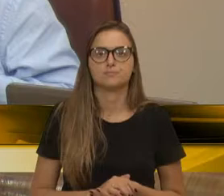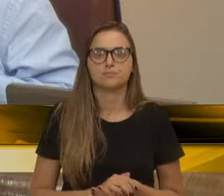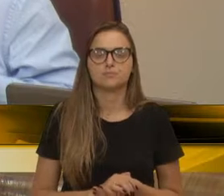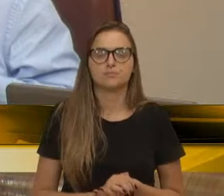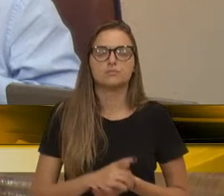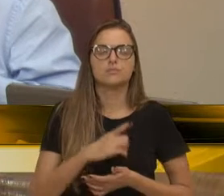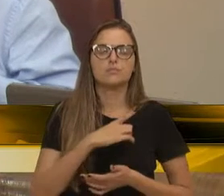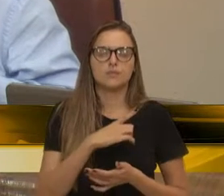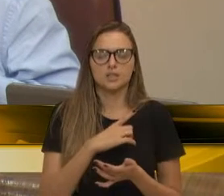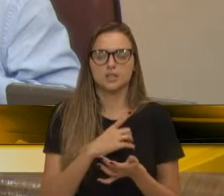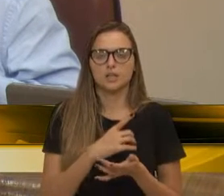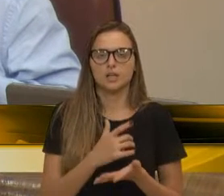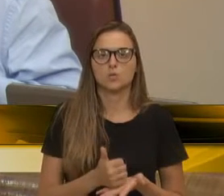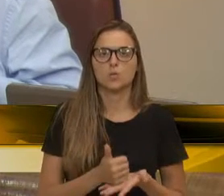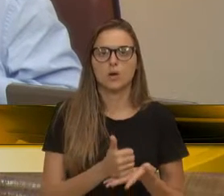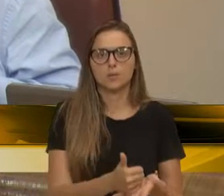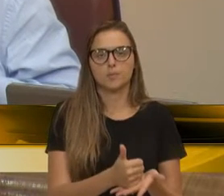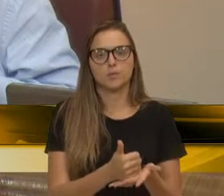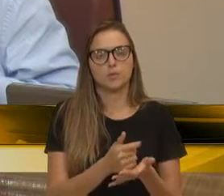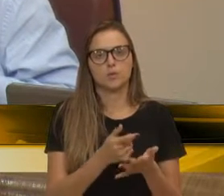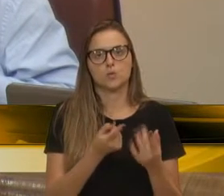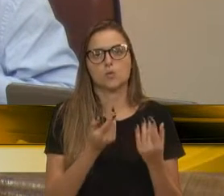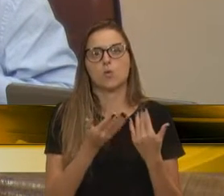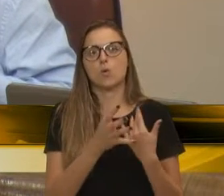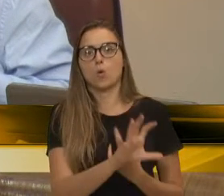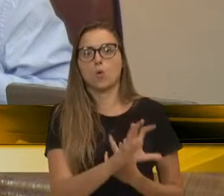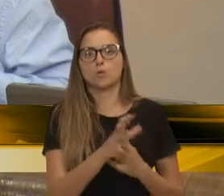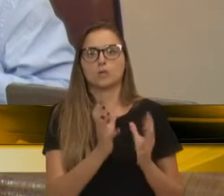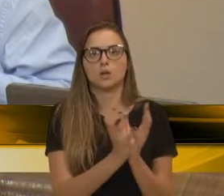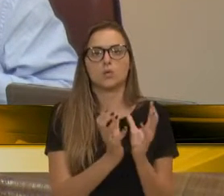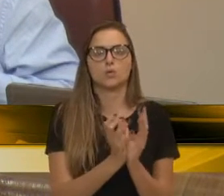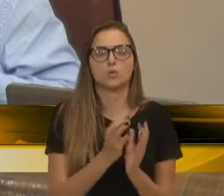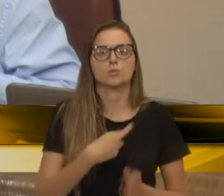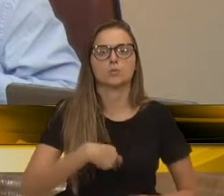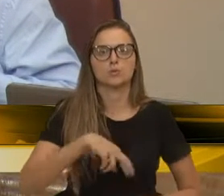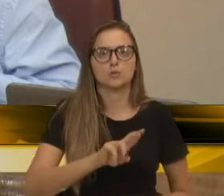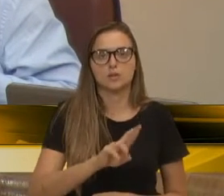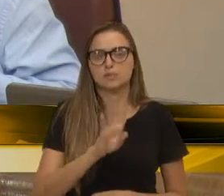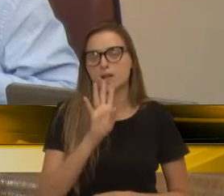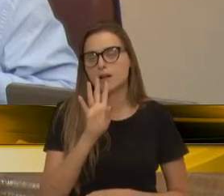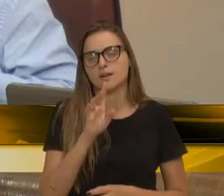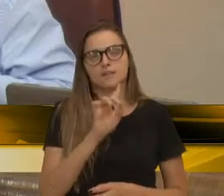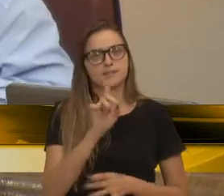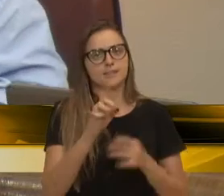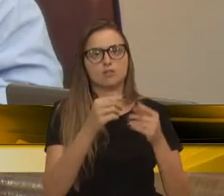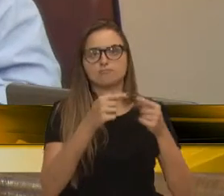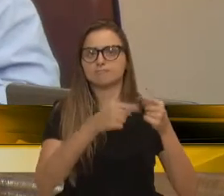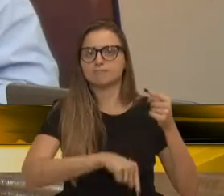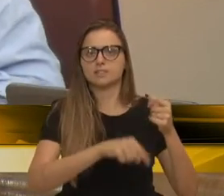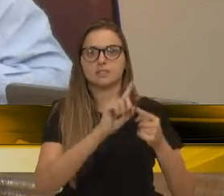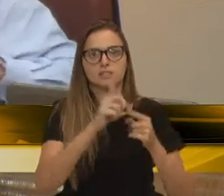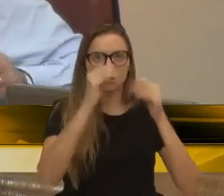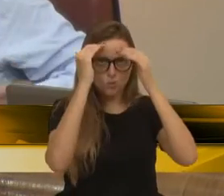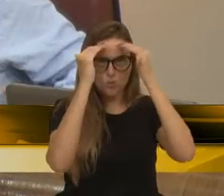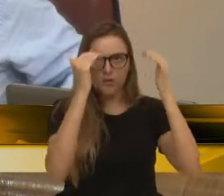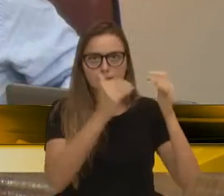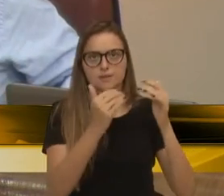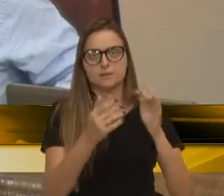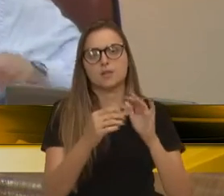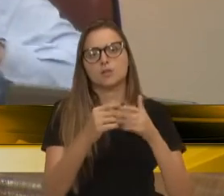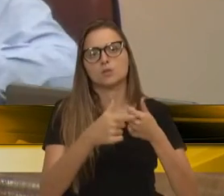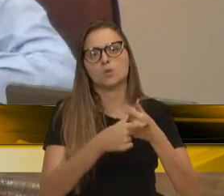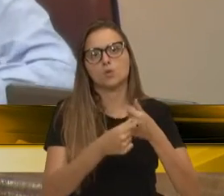diametralmente distinto a manifestação do grupo religioso ofendeu a constituição cujo artigo 5º claramente